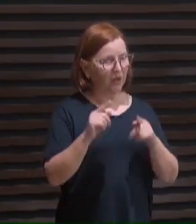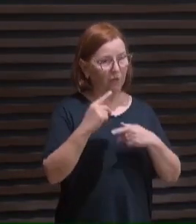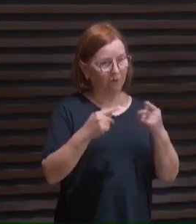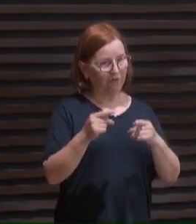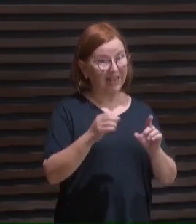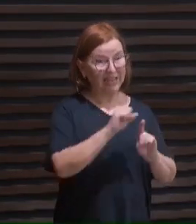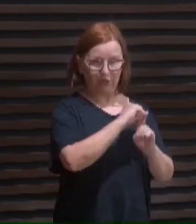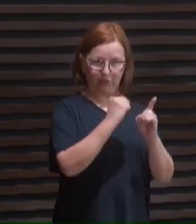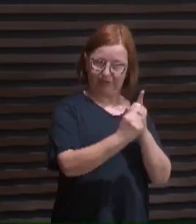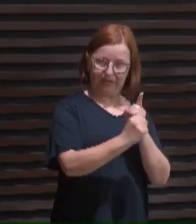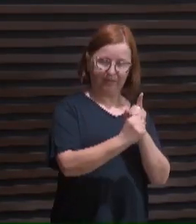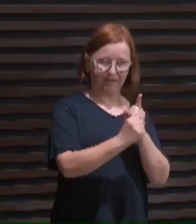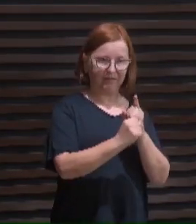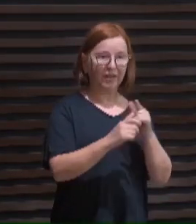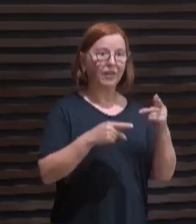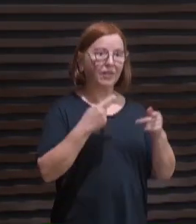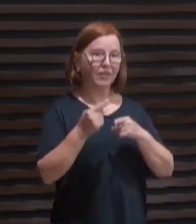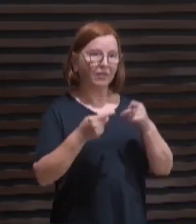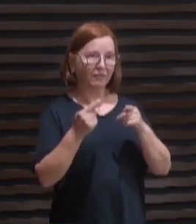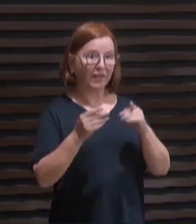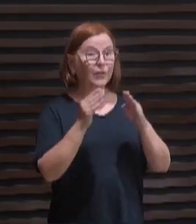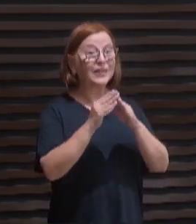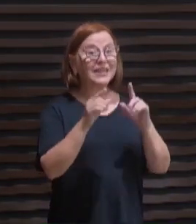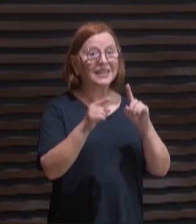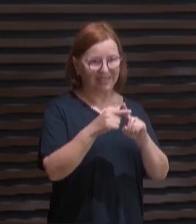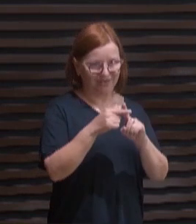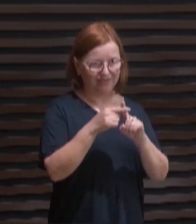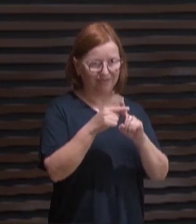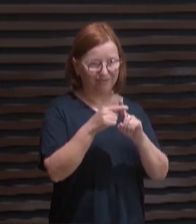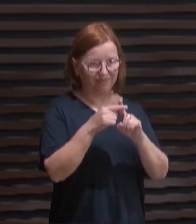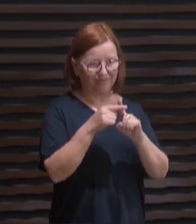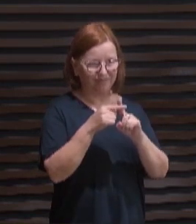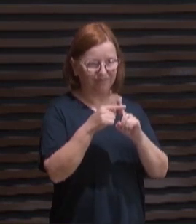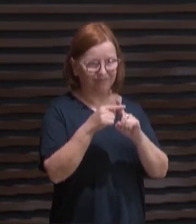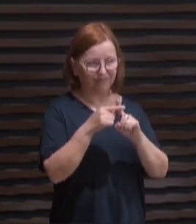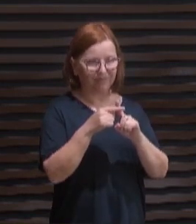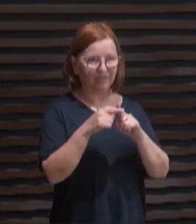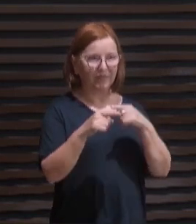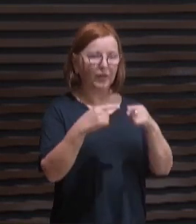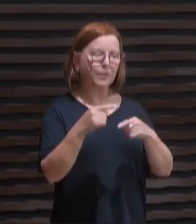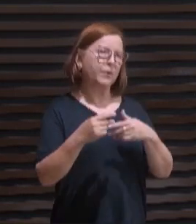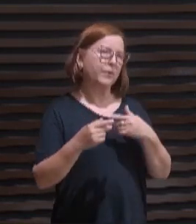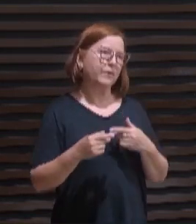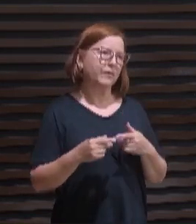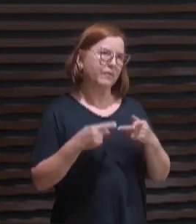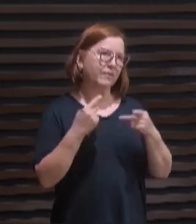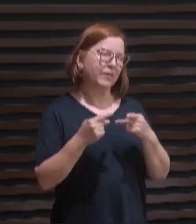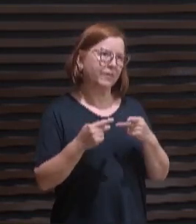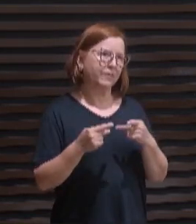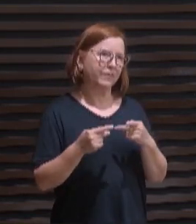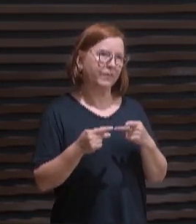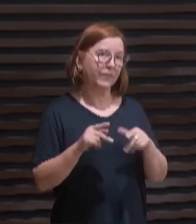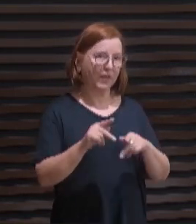sociedade. Ele está falando da igreja. Depois ele vai dizer assim: eles entram